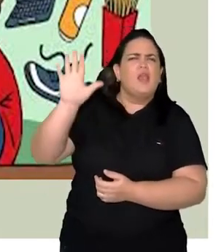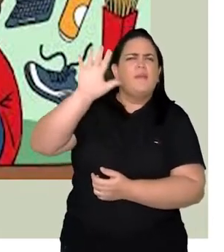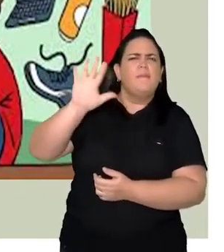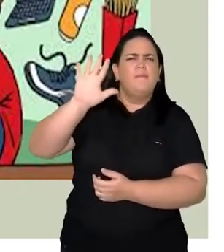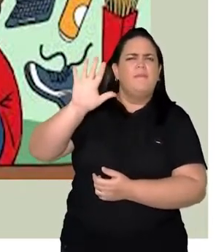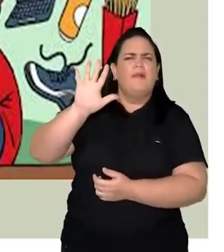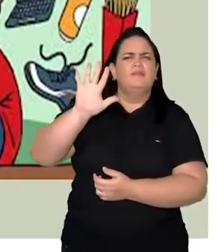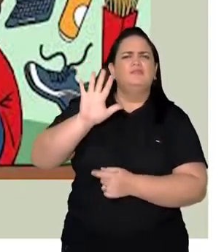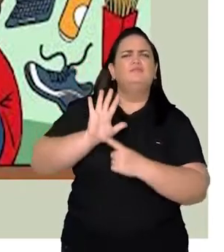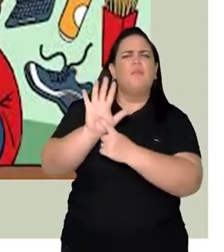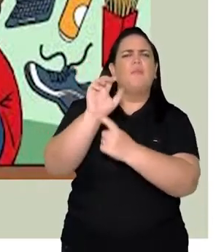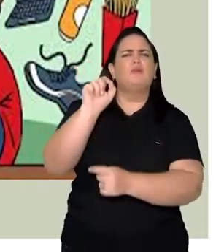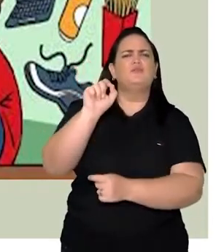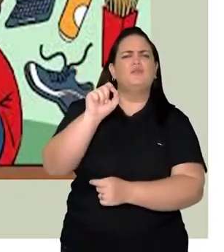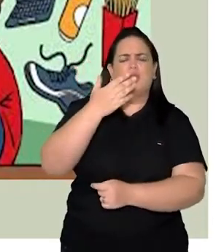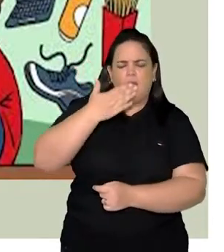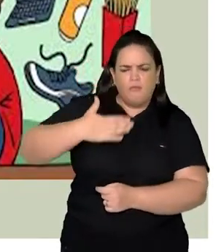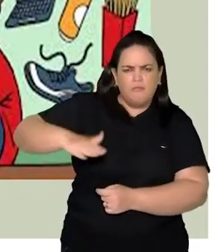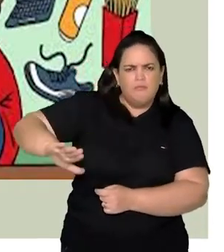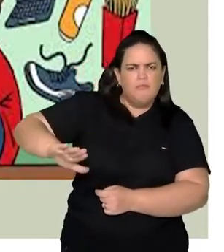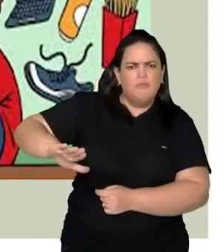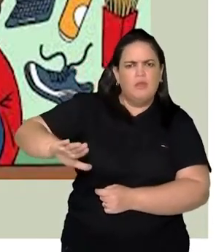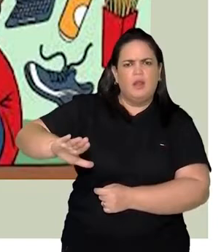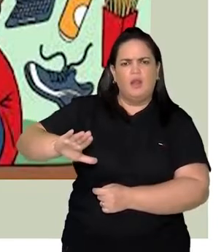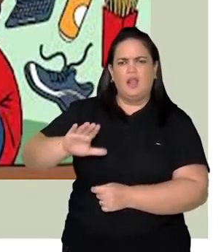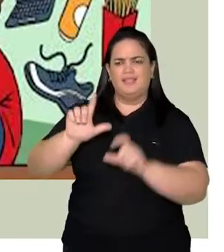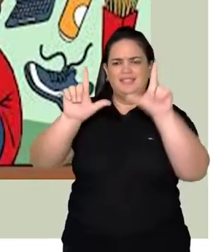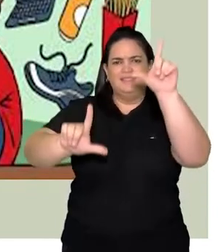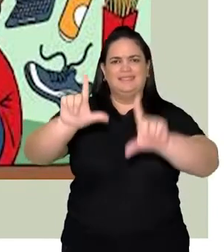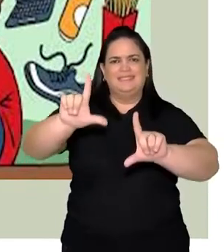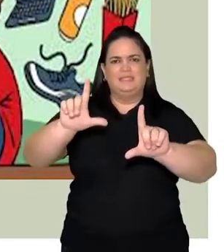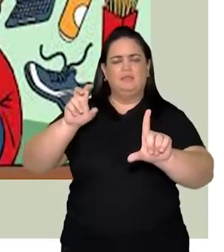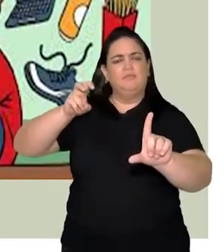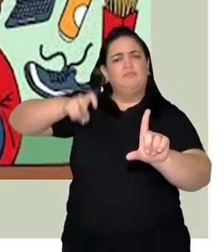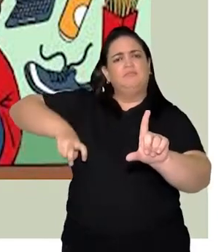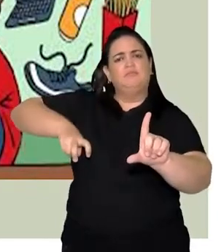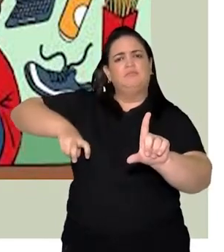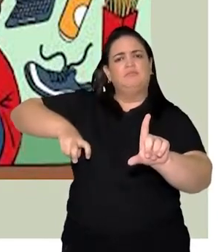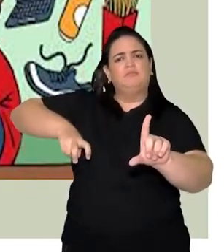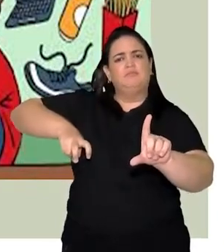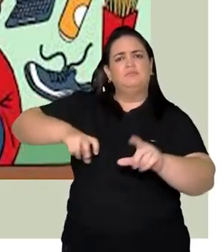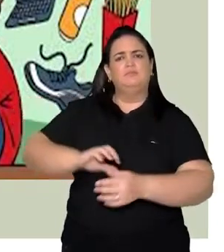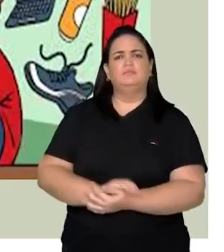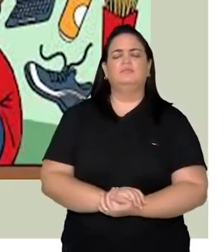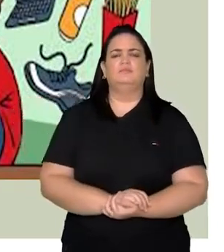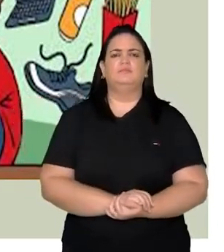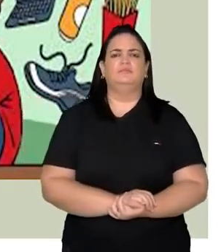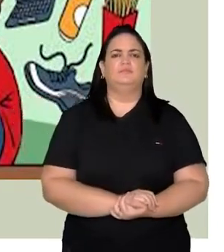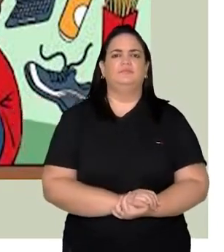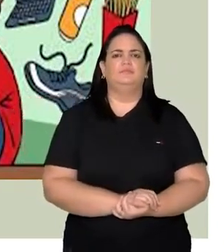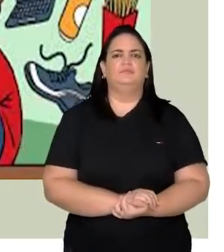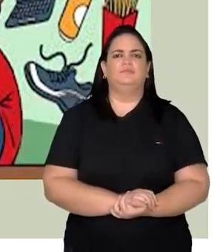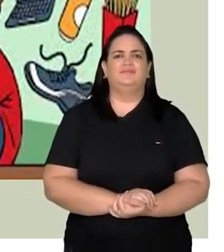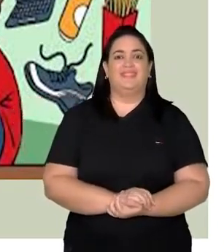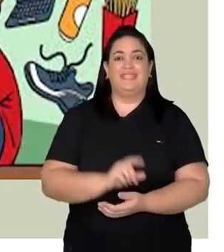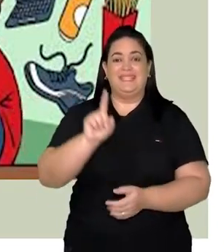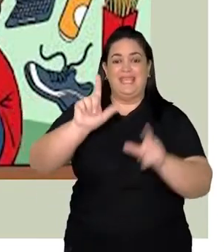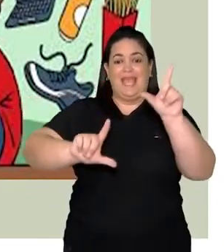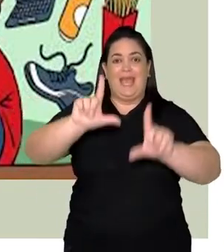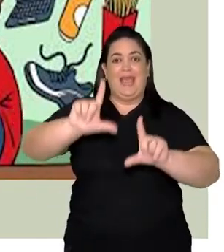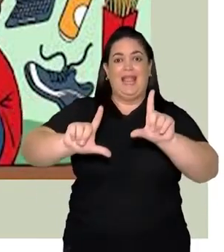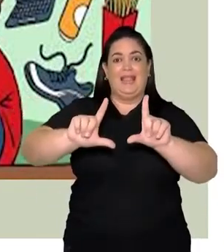figura. O que é que mostra aqui? Uma criança em frente a uma televisão e sendo, vamos